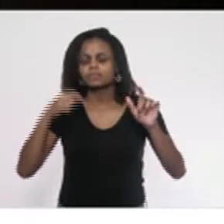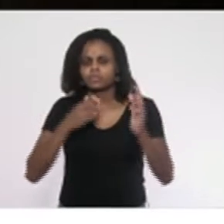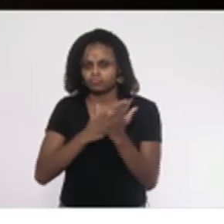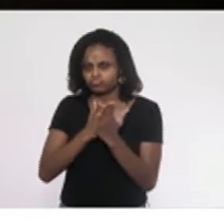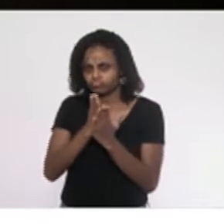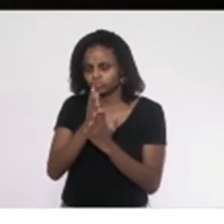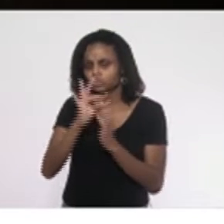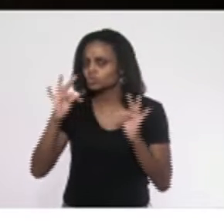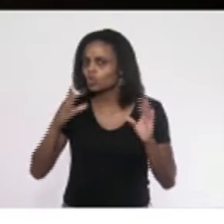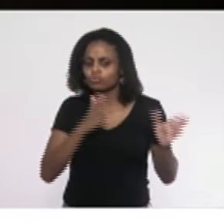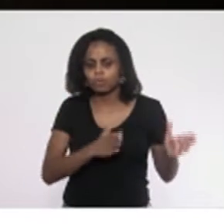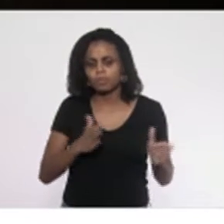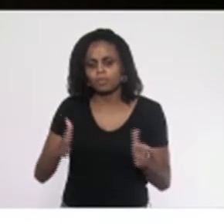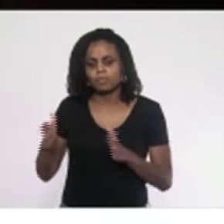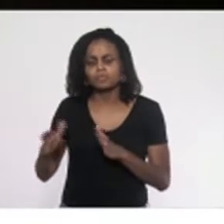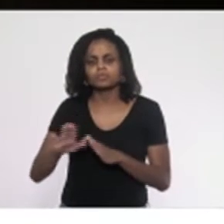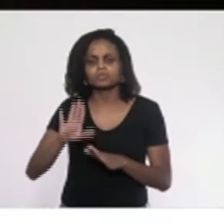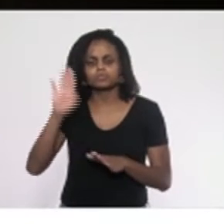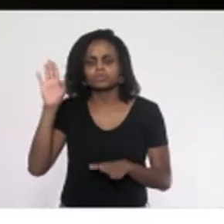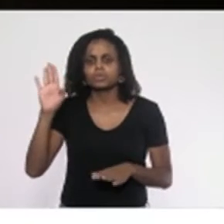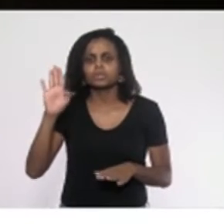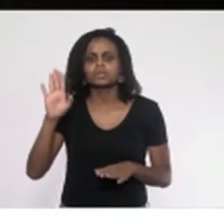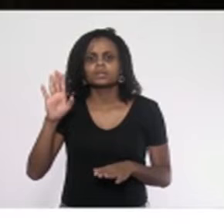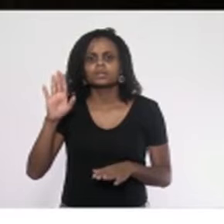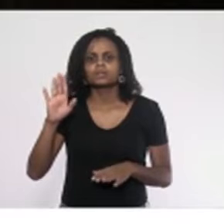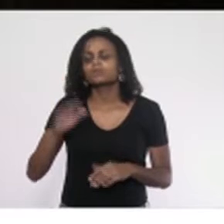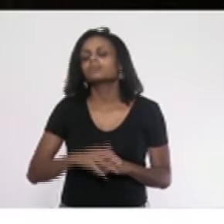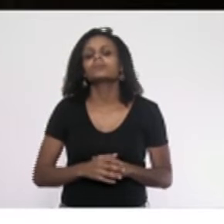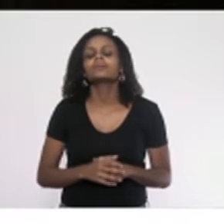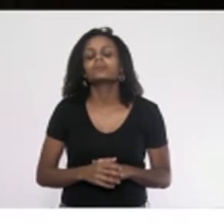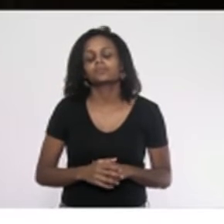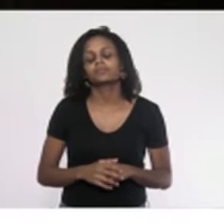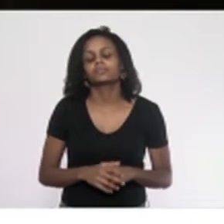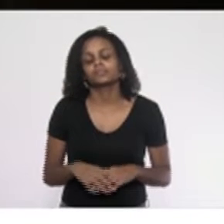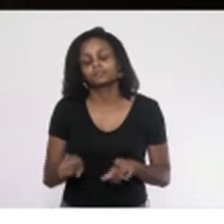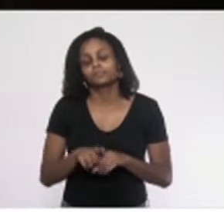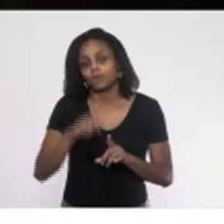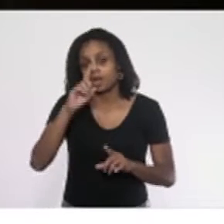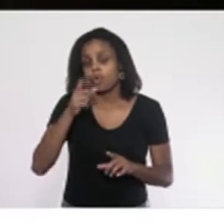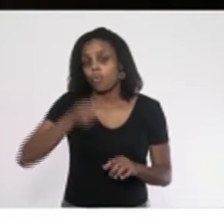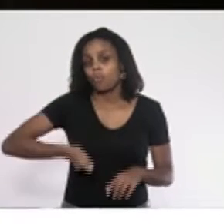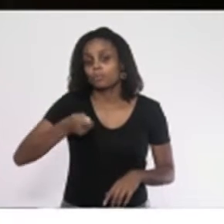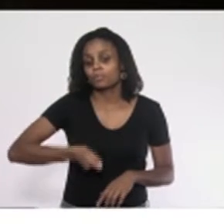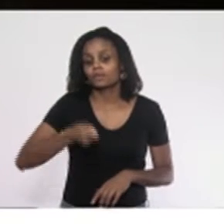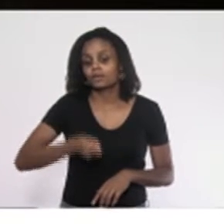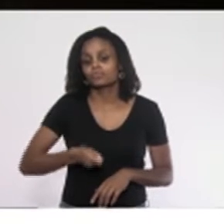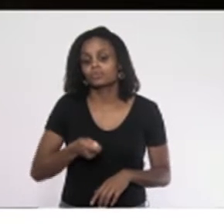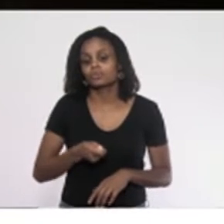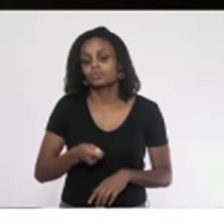processo legislativo, toda lei, seja orçamentária ou outro assunto qualquer, mas a obrigatoriedade de